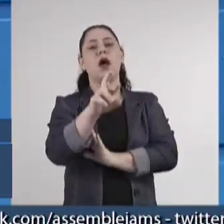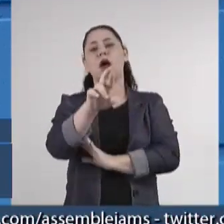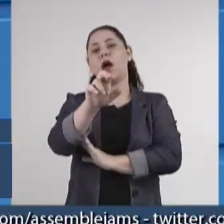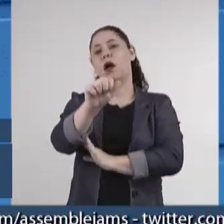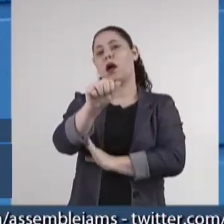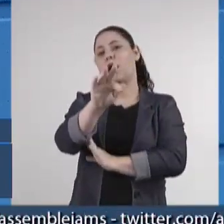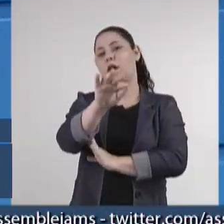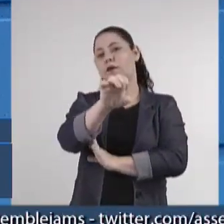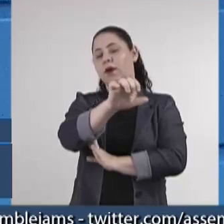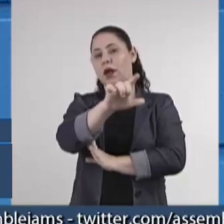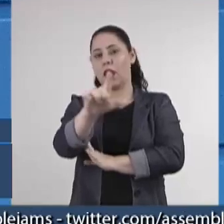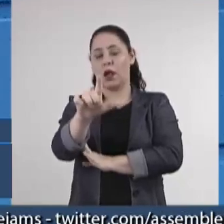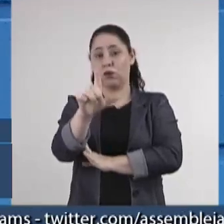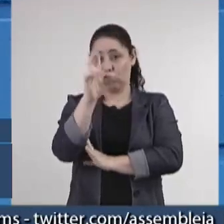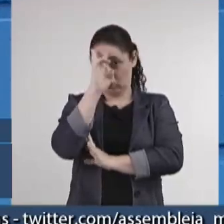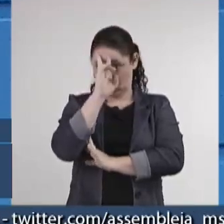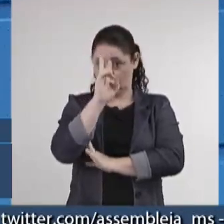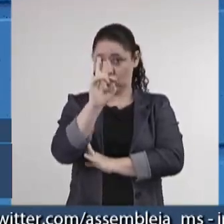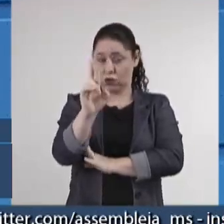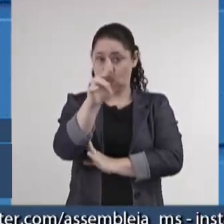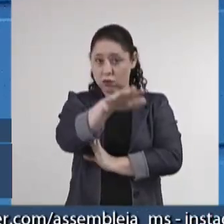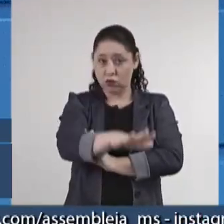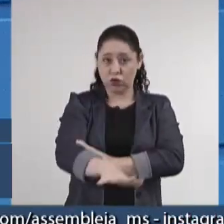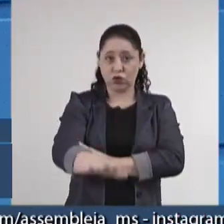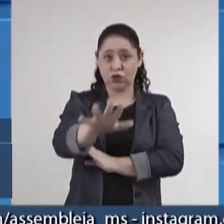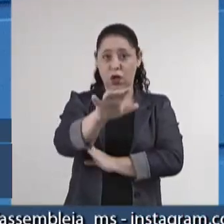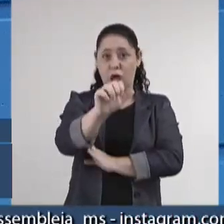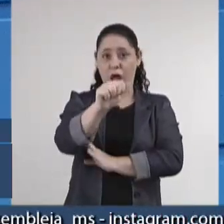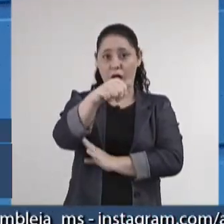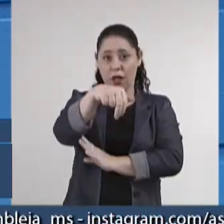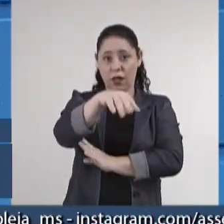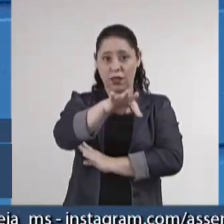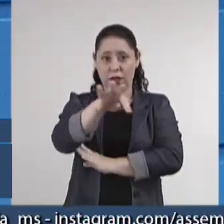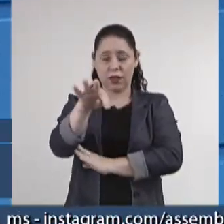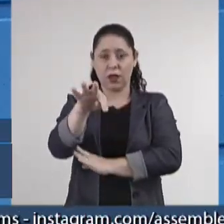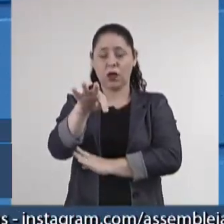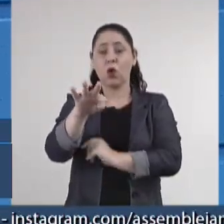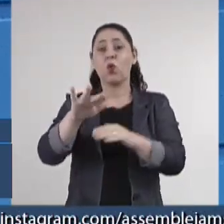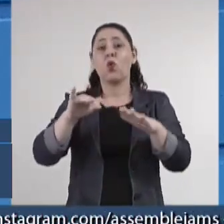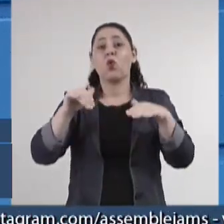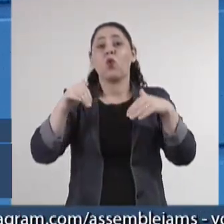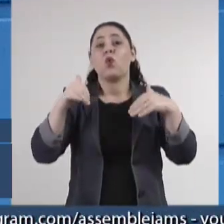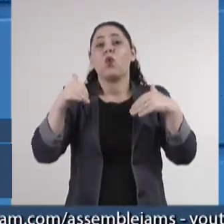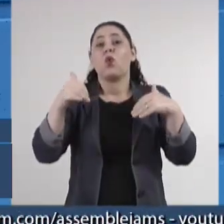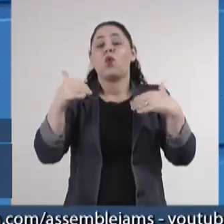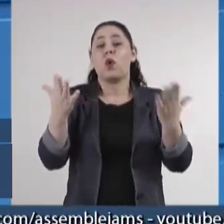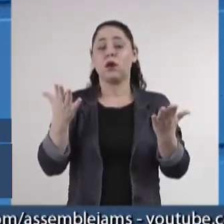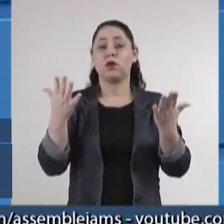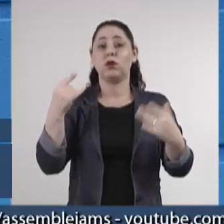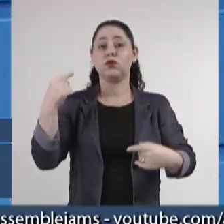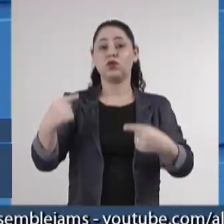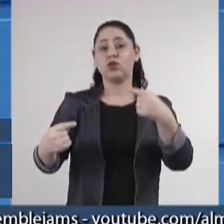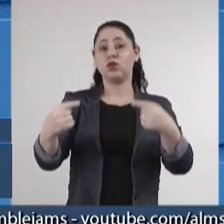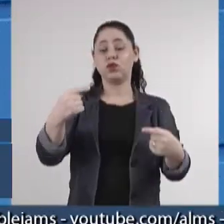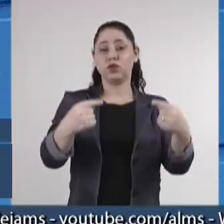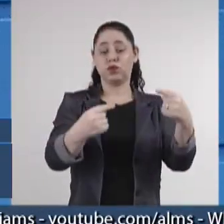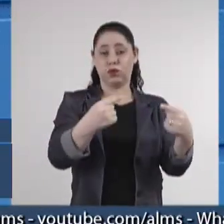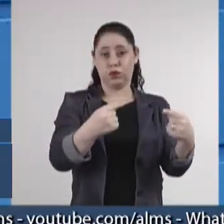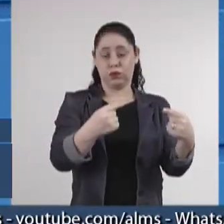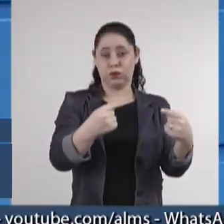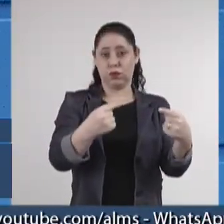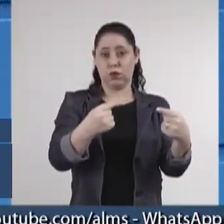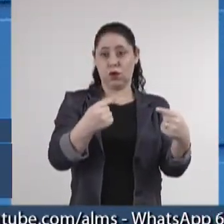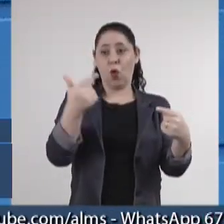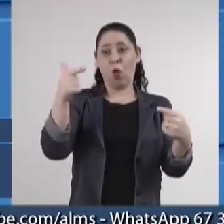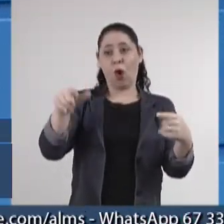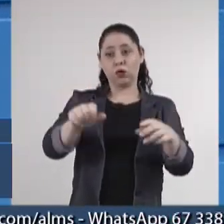Rafael, que é o diretor-geral da NTT, quando é que estaria sendo discutido